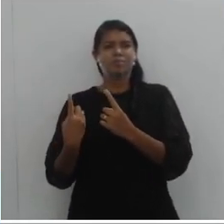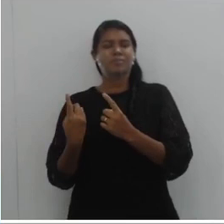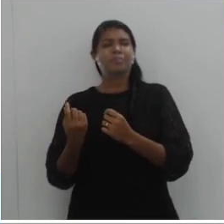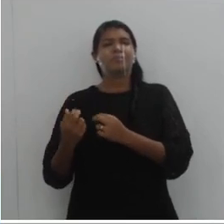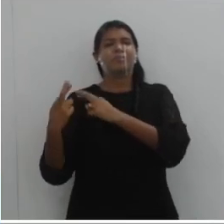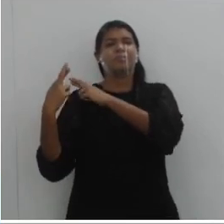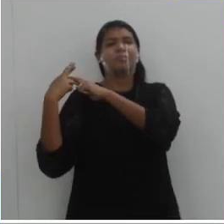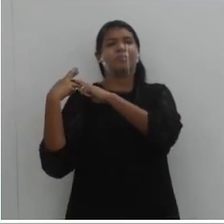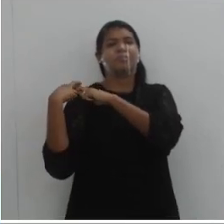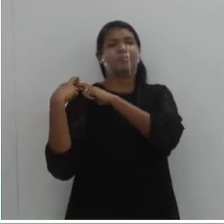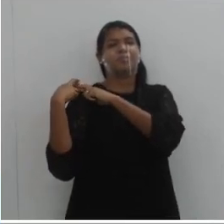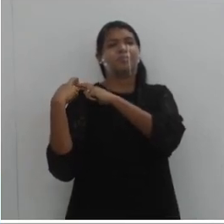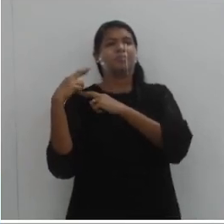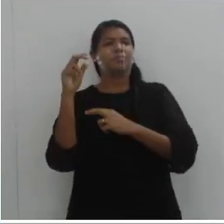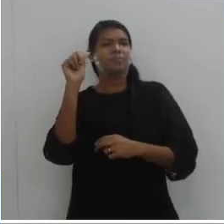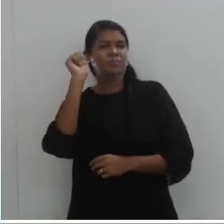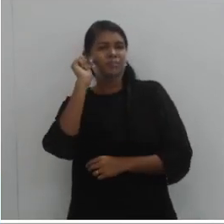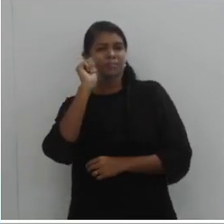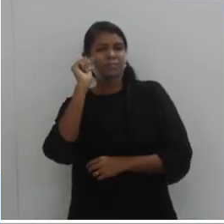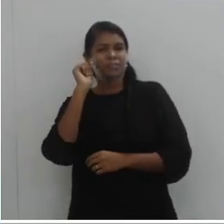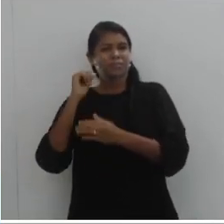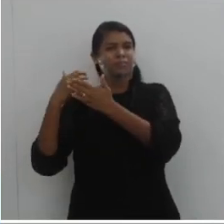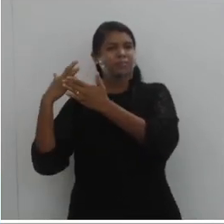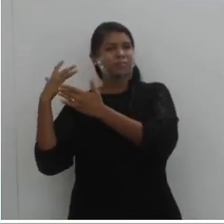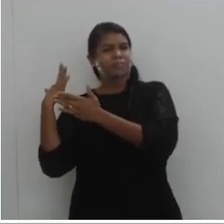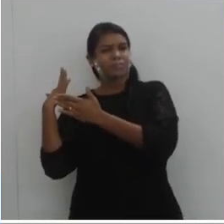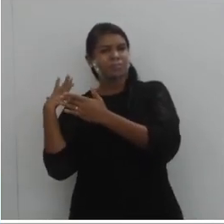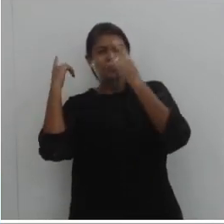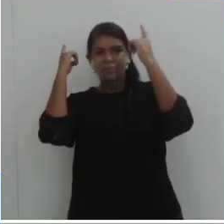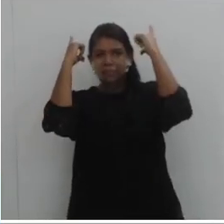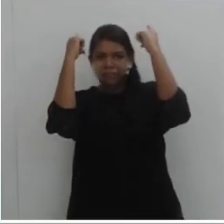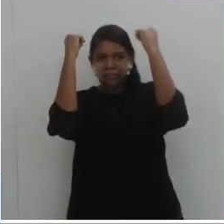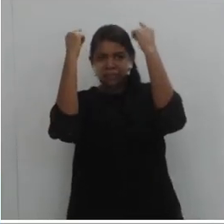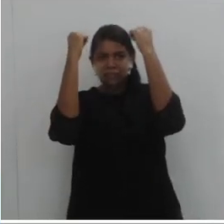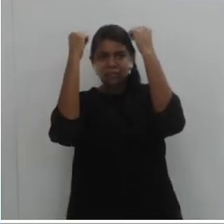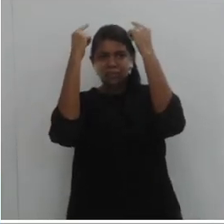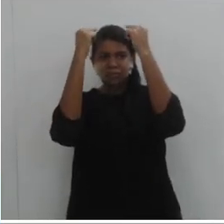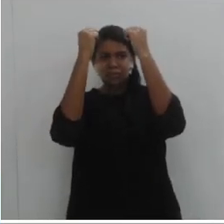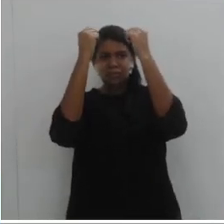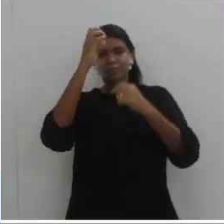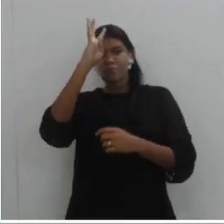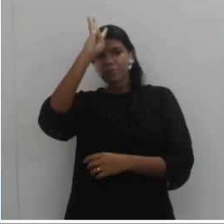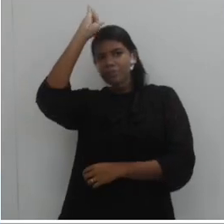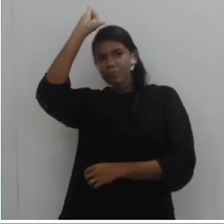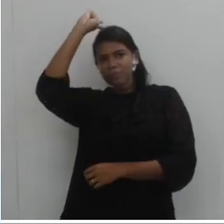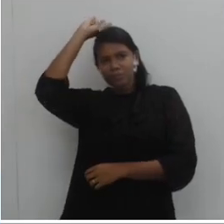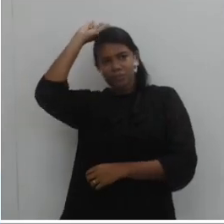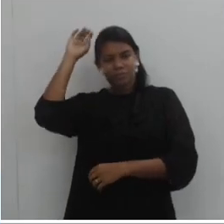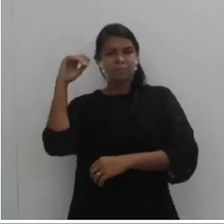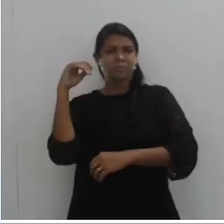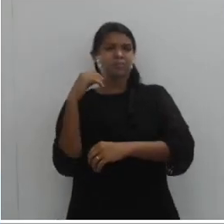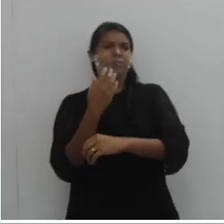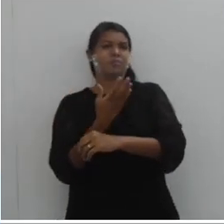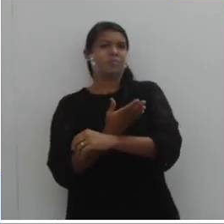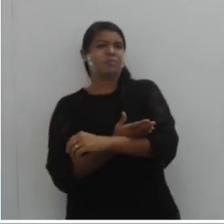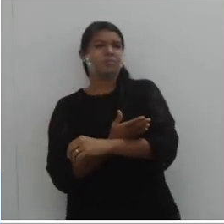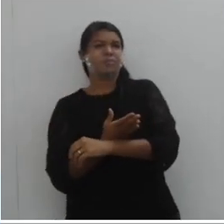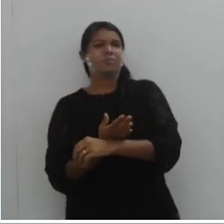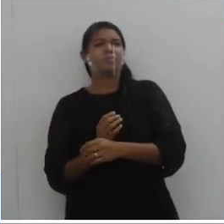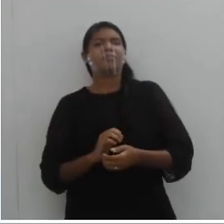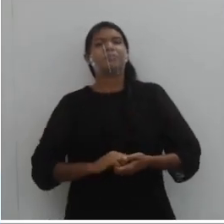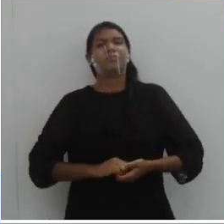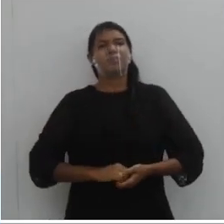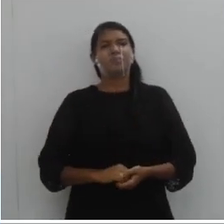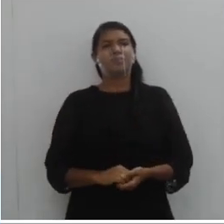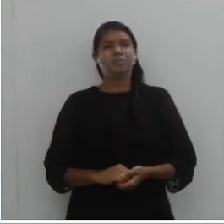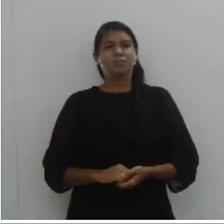papel dessa figura da mulher, tanto na Grécia quanto em Roma e na Idade Média. Então, o primeiro ponto é que a mulher,